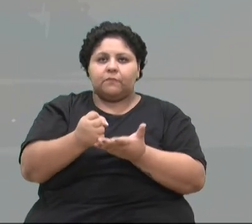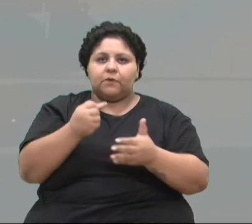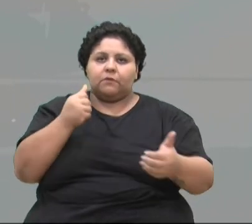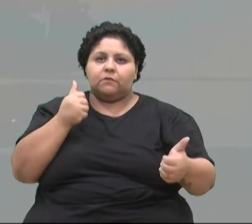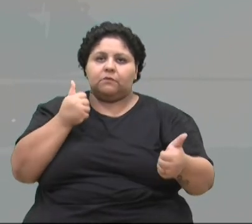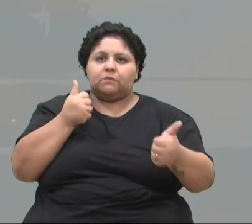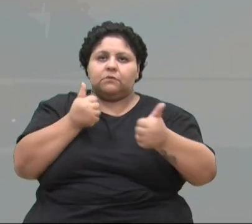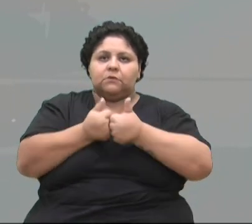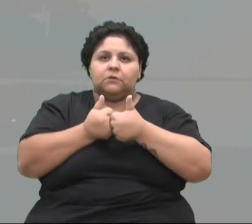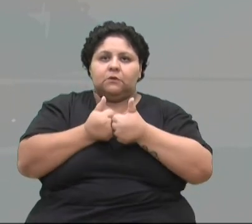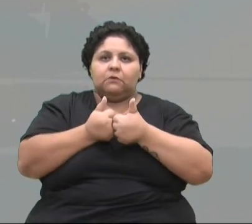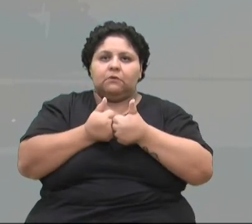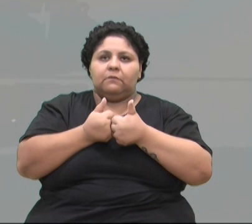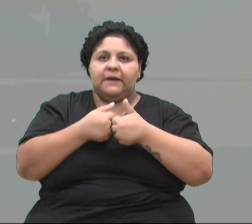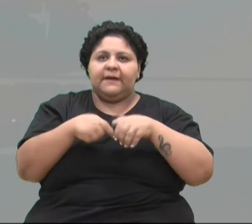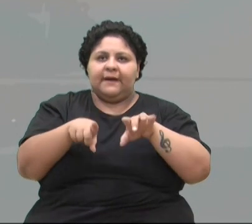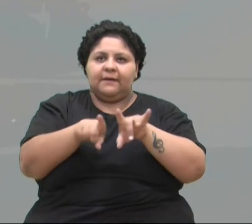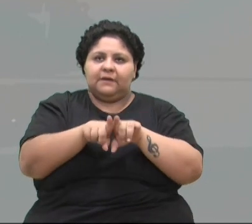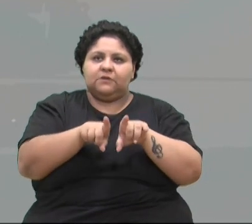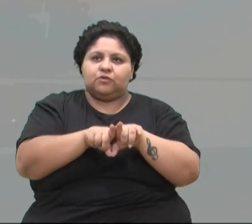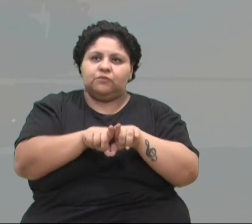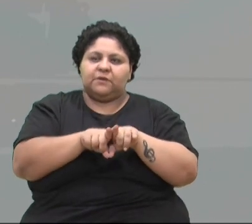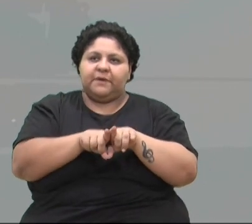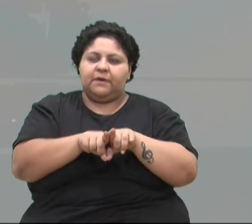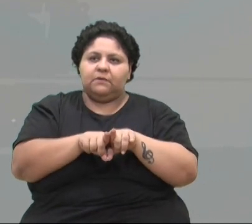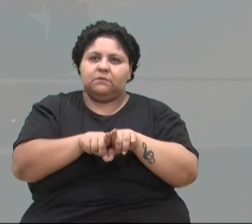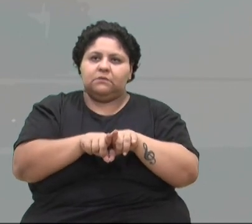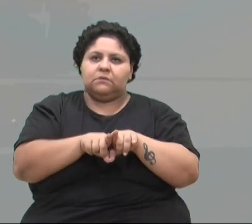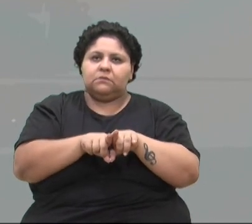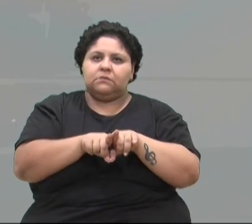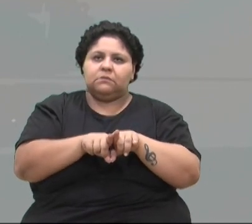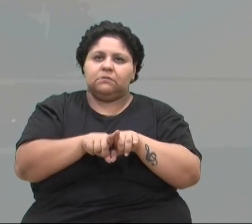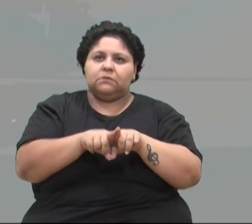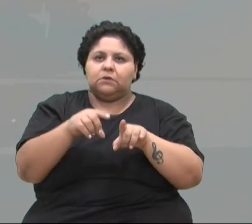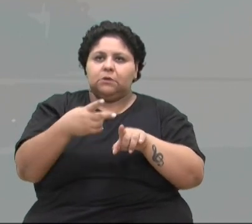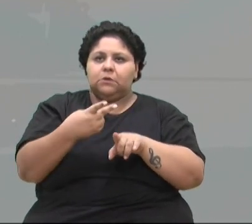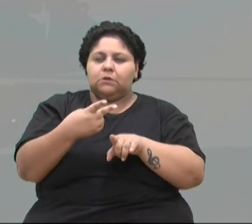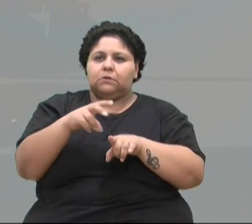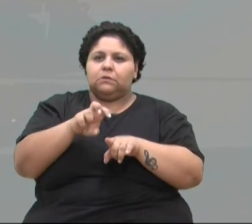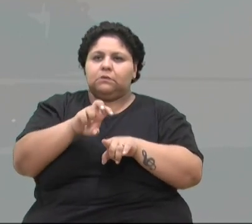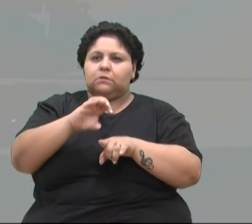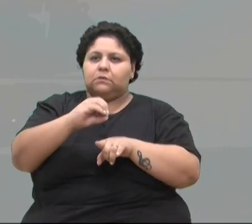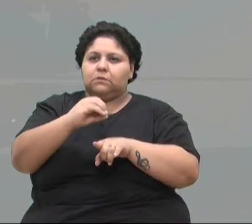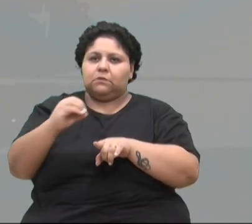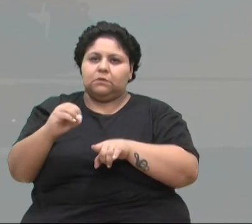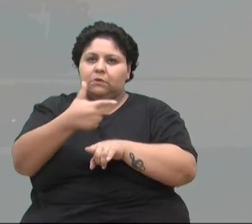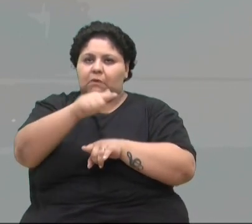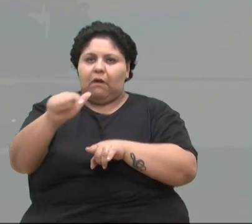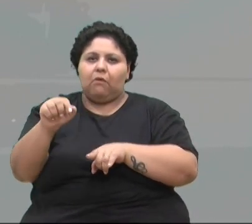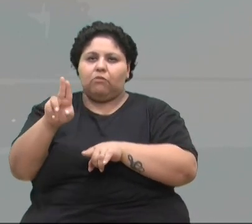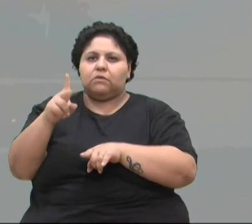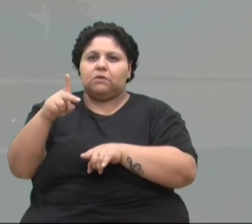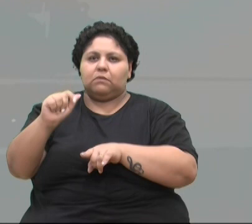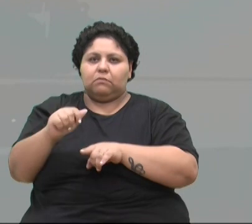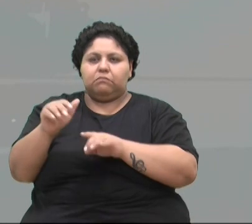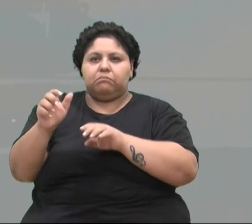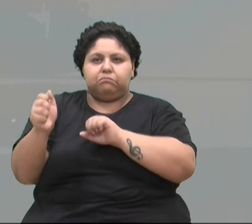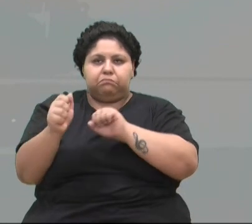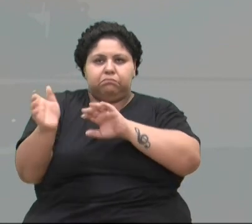aproximadamente 2 milhões, 2.400 uma UPA e 2.500 a outra UPA. Pode